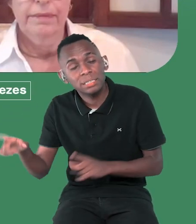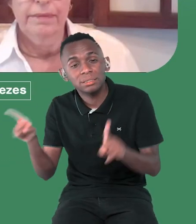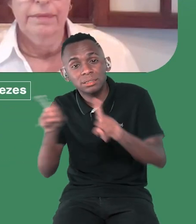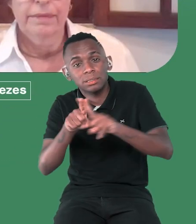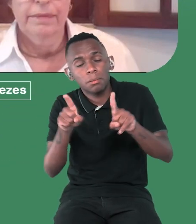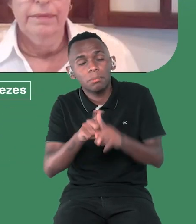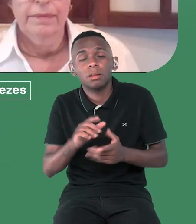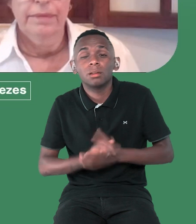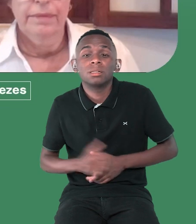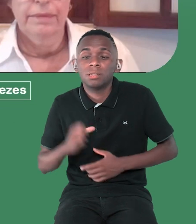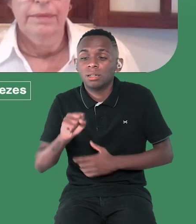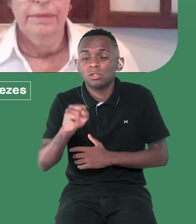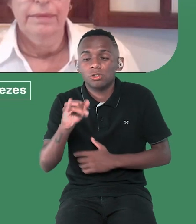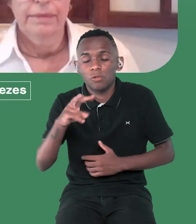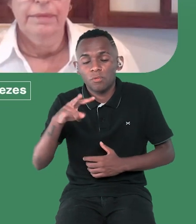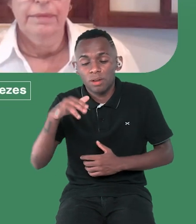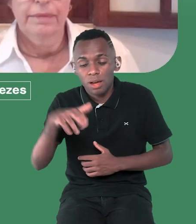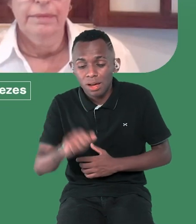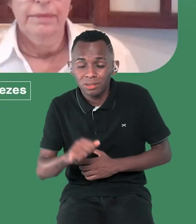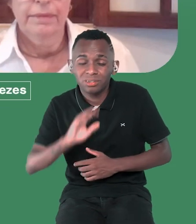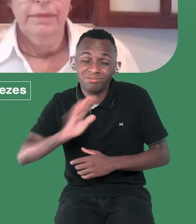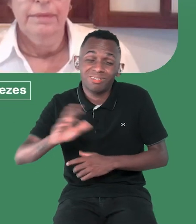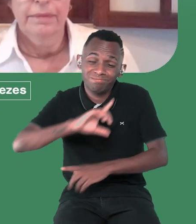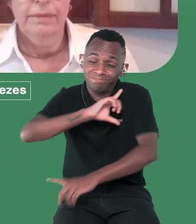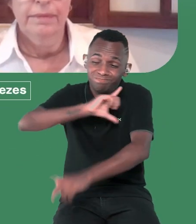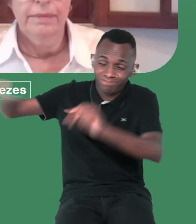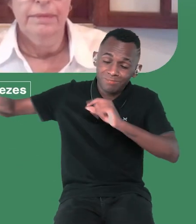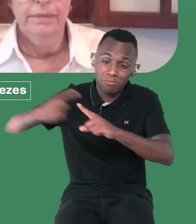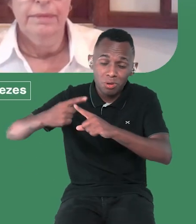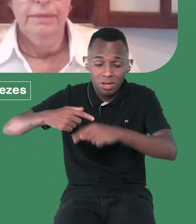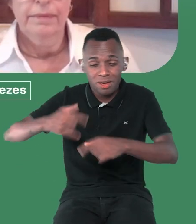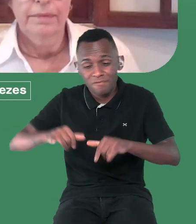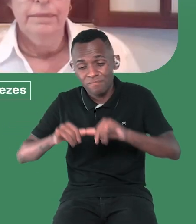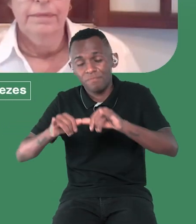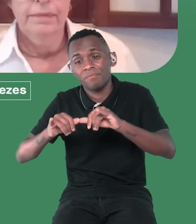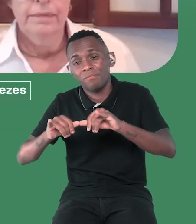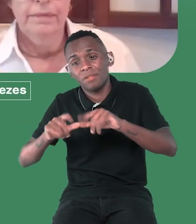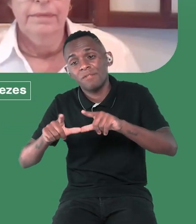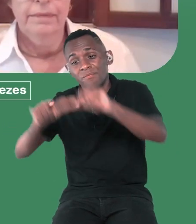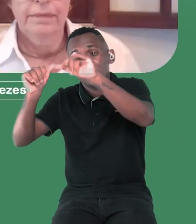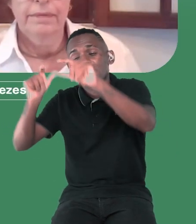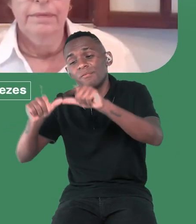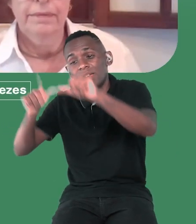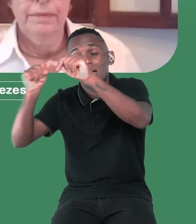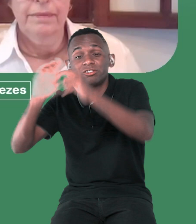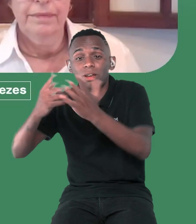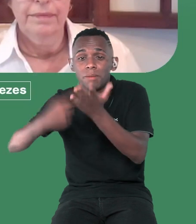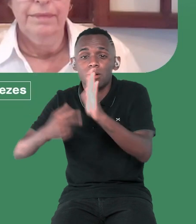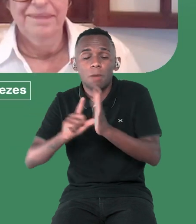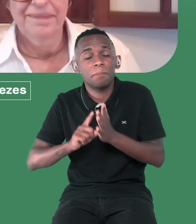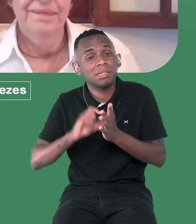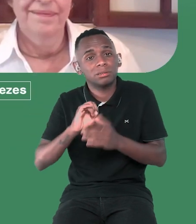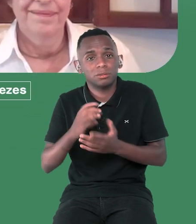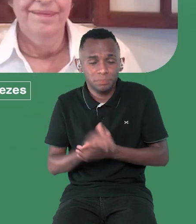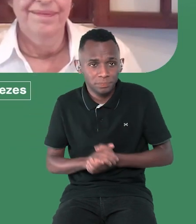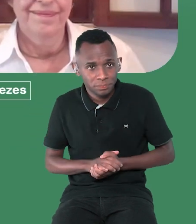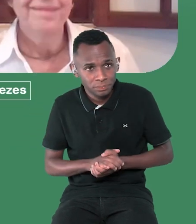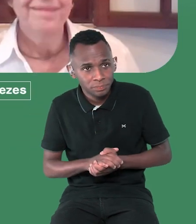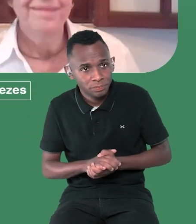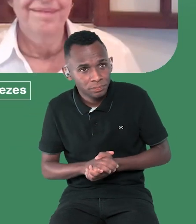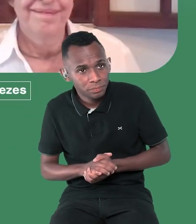a tradição oral até os irmãos Grimm. E depois, já no século XX, você